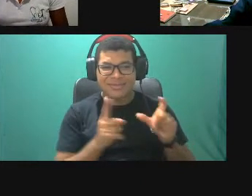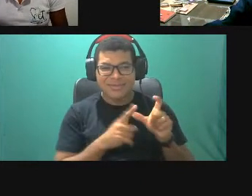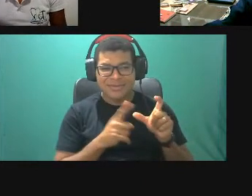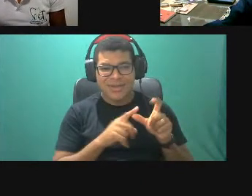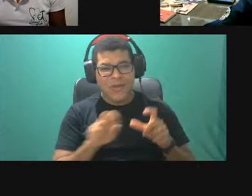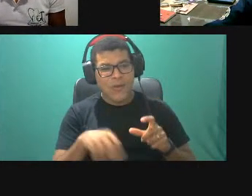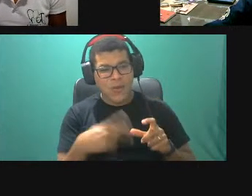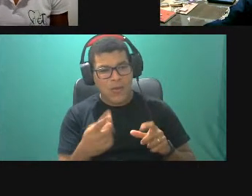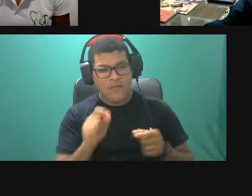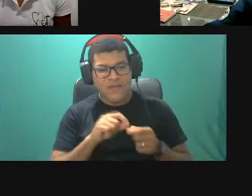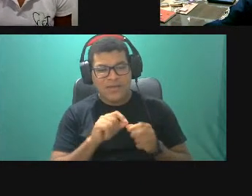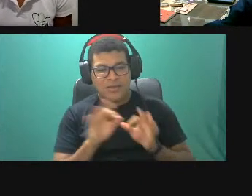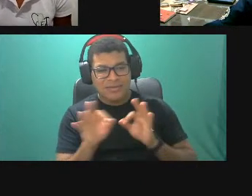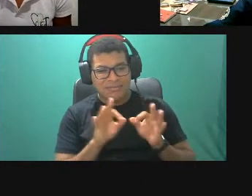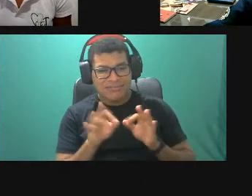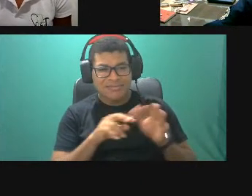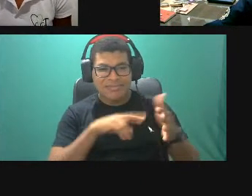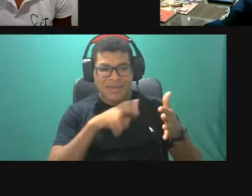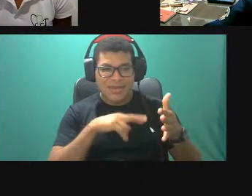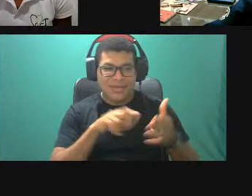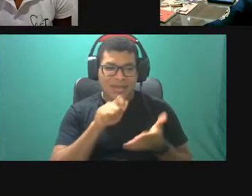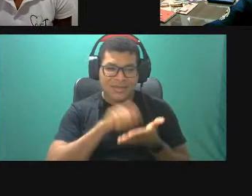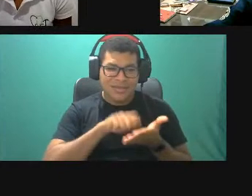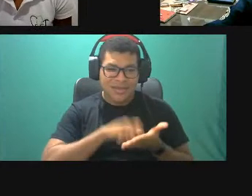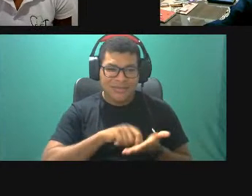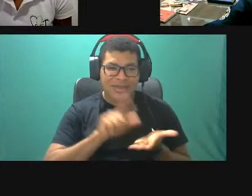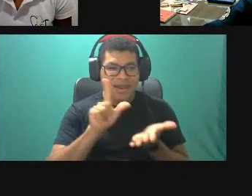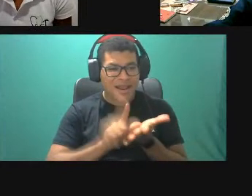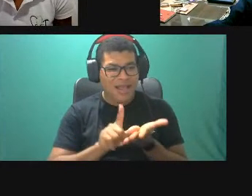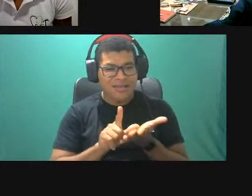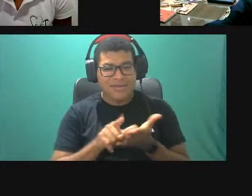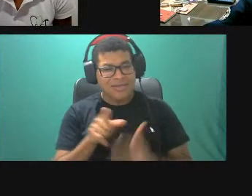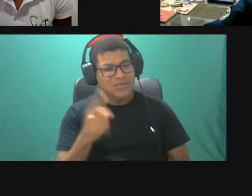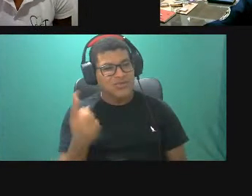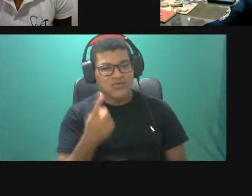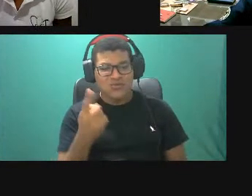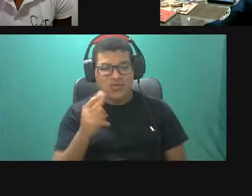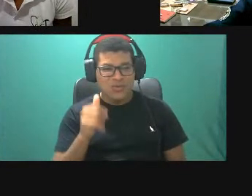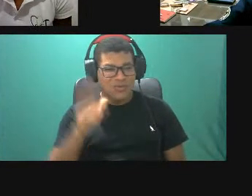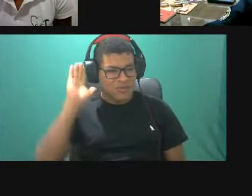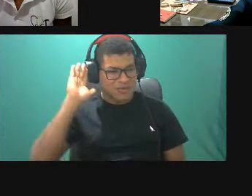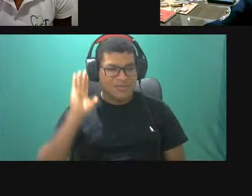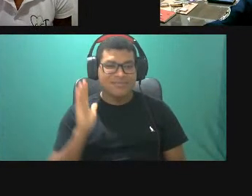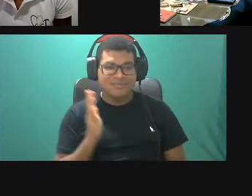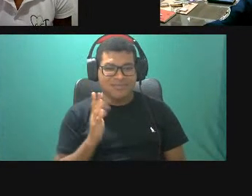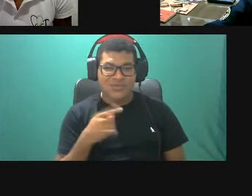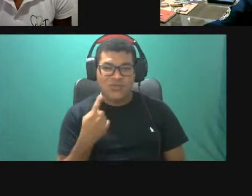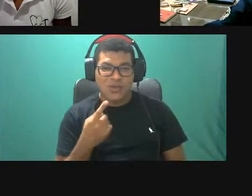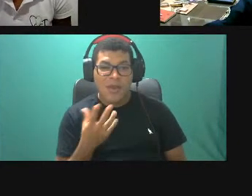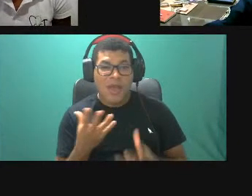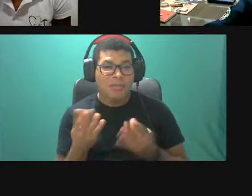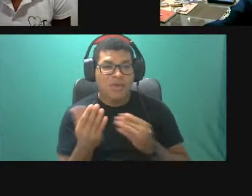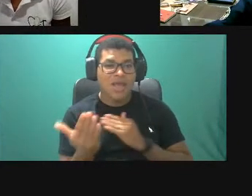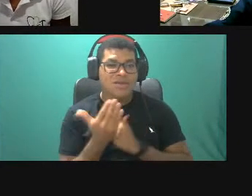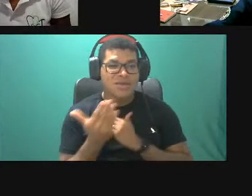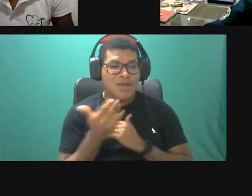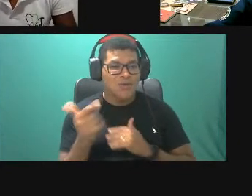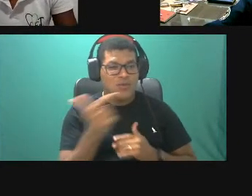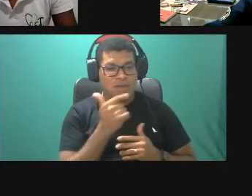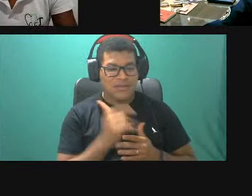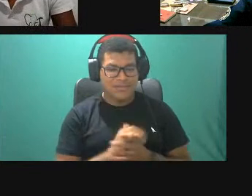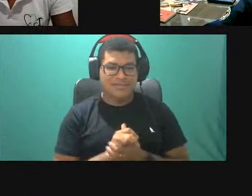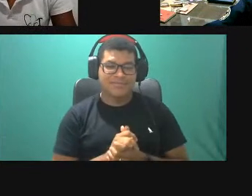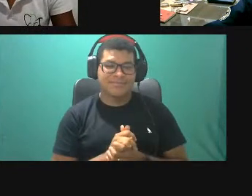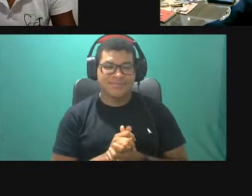perícia, escrevendo seu laudo, é sempre sozinho, se vira. Tá? Não temos muitos auxiliares, não.